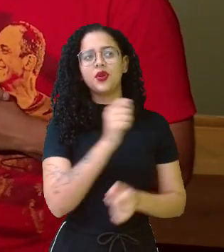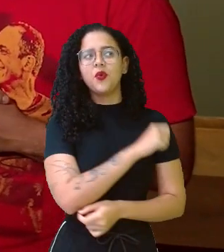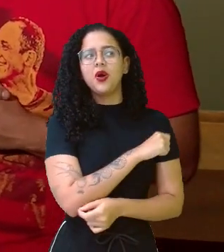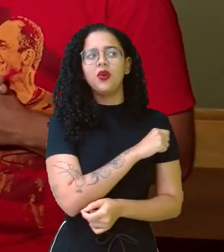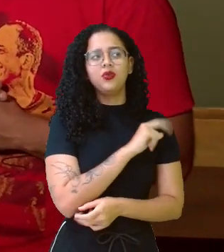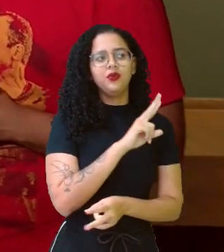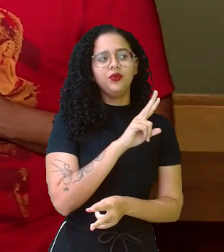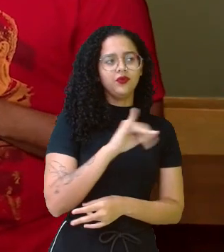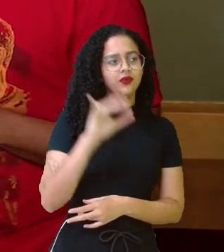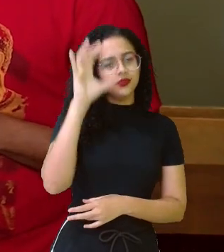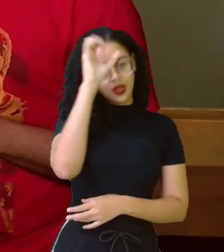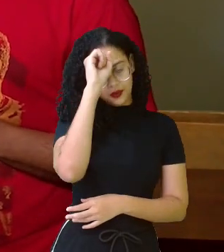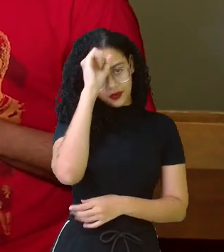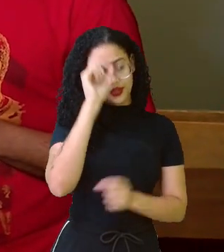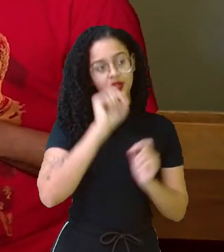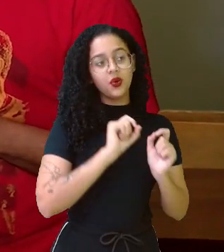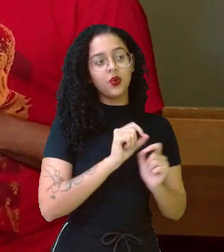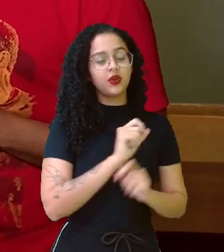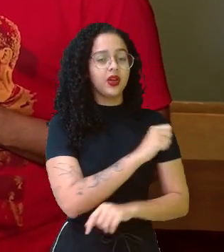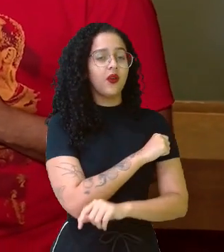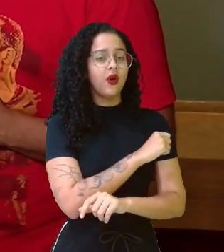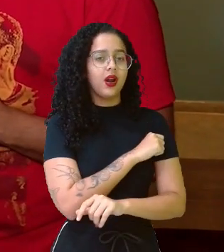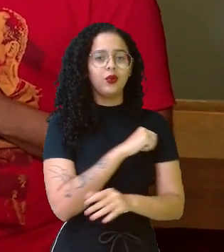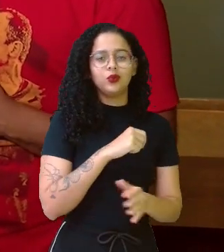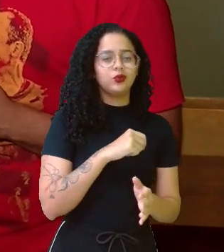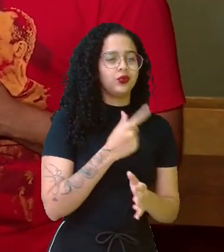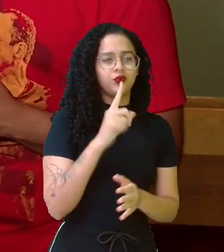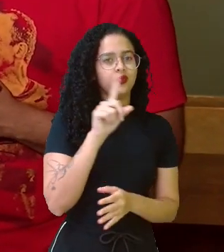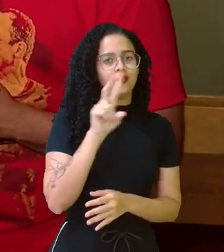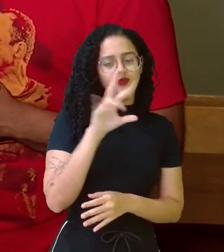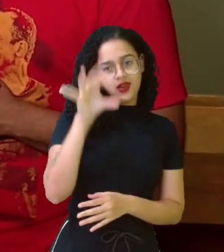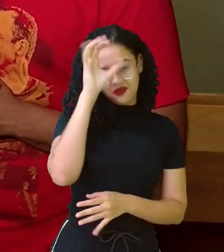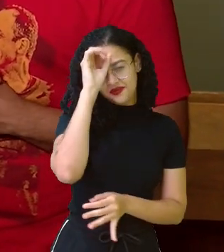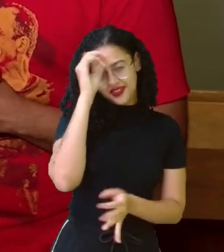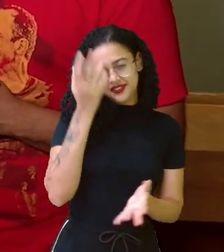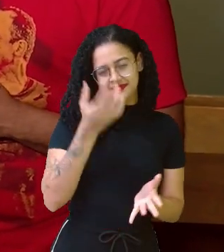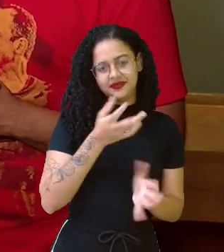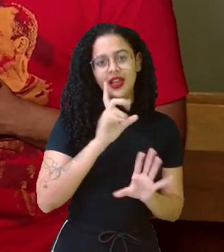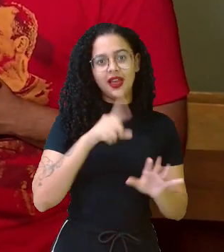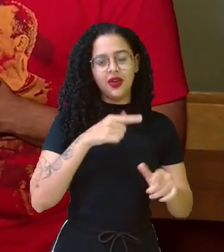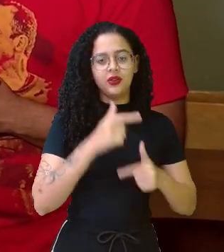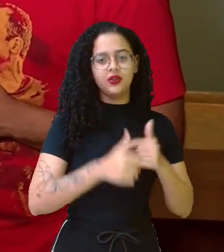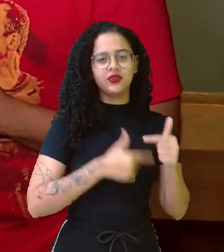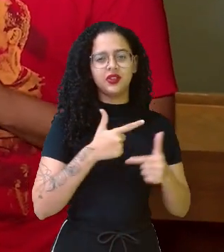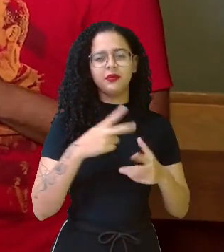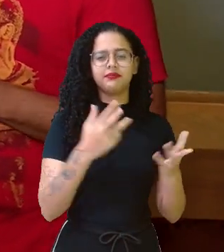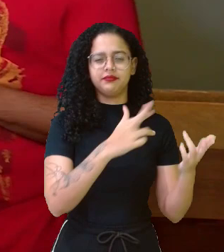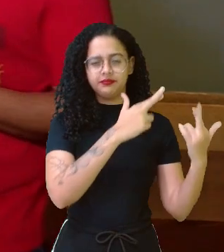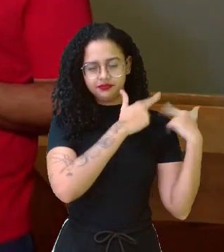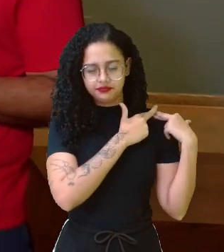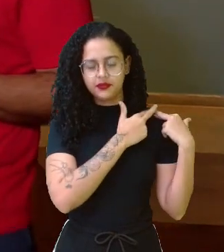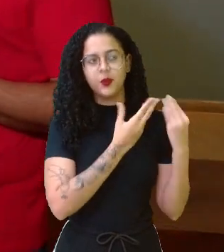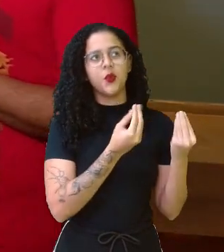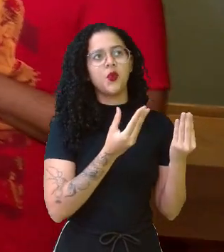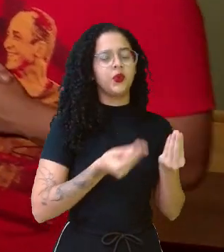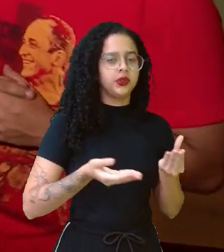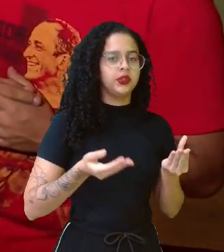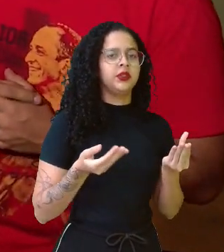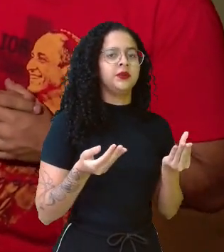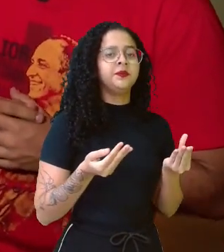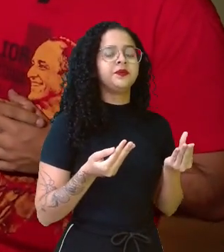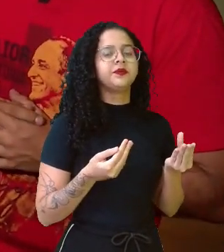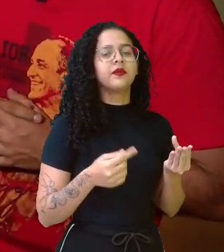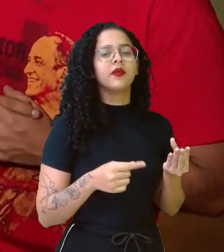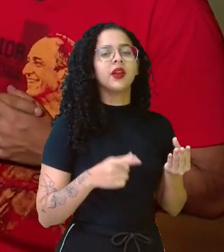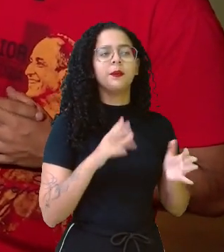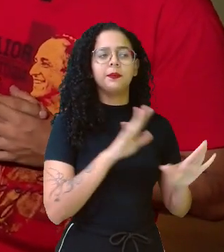vai aprender e o que vai ficar fora. Exatamente. Né? Então é um trabalho de muita responsabilidade, né? Sim, sim. E de